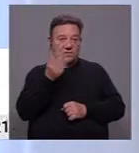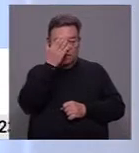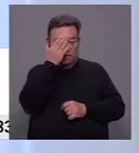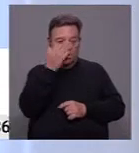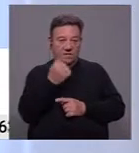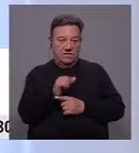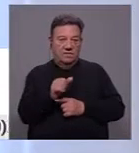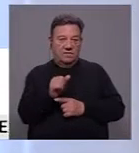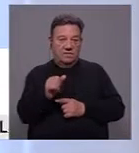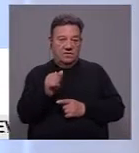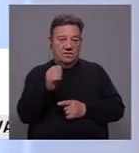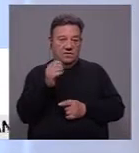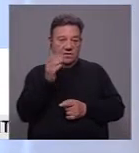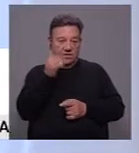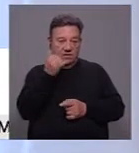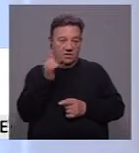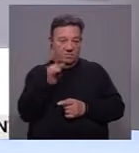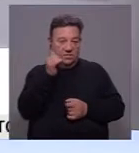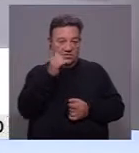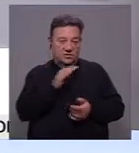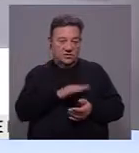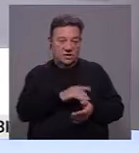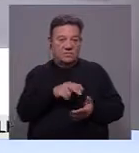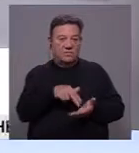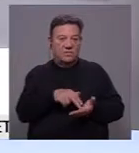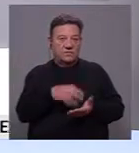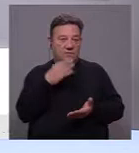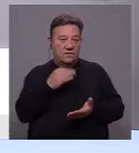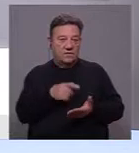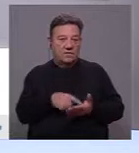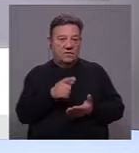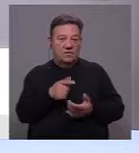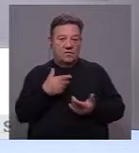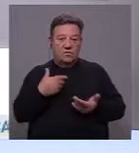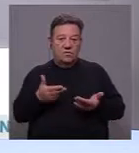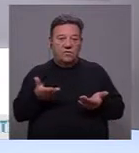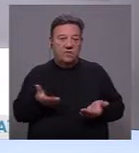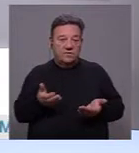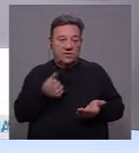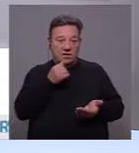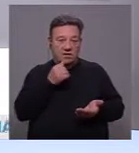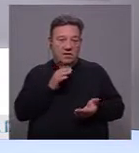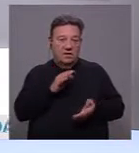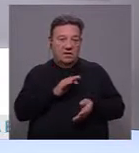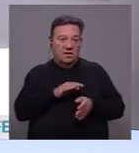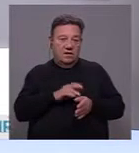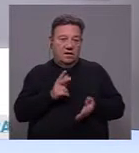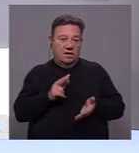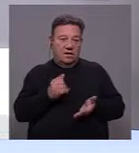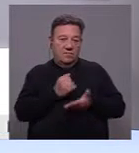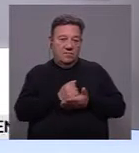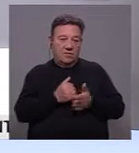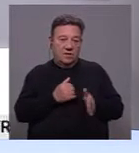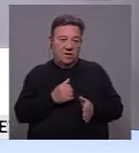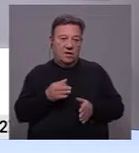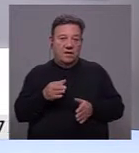virada para o lado esquerdo, numa posição clássica, em que o peso do corpo se apoia na perna esquerda, com a perna